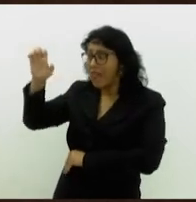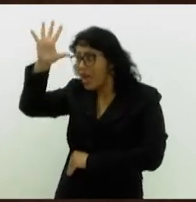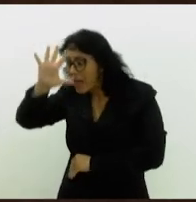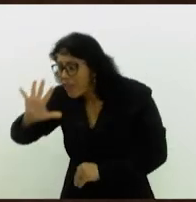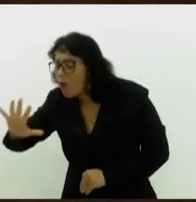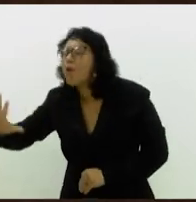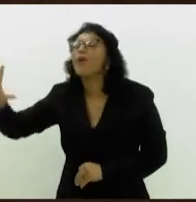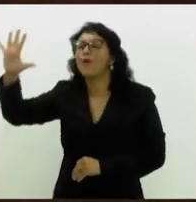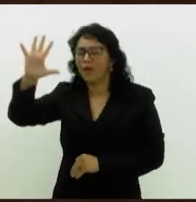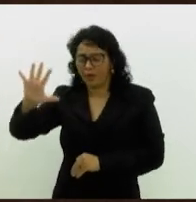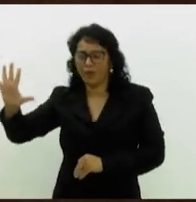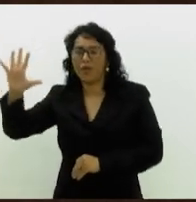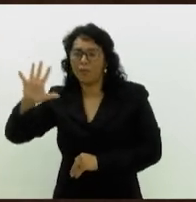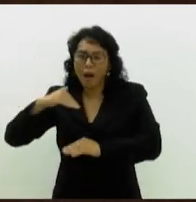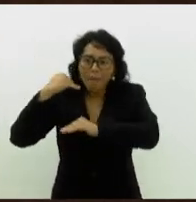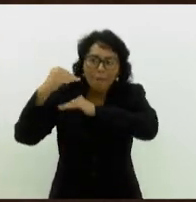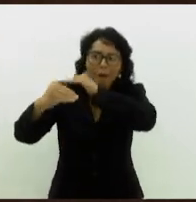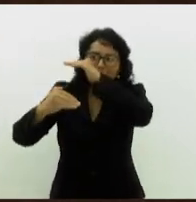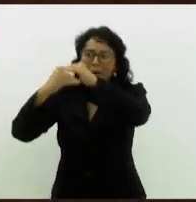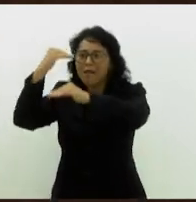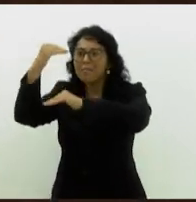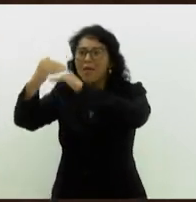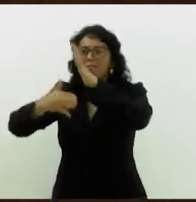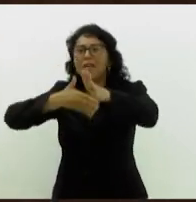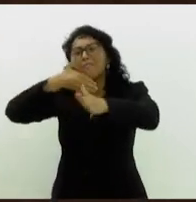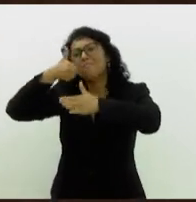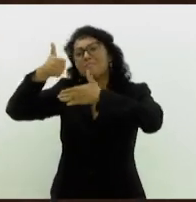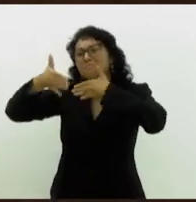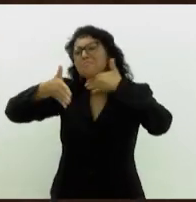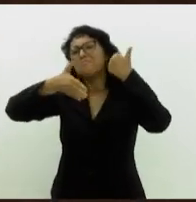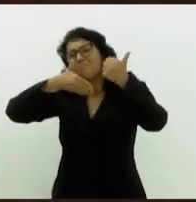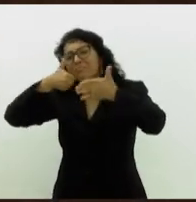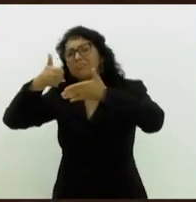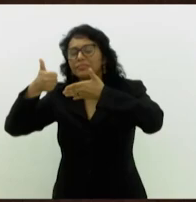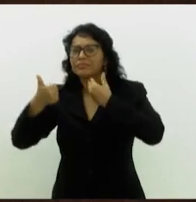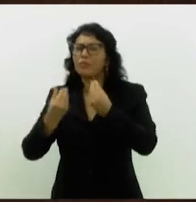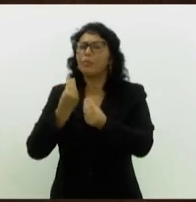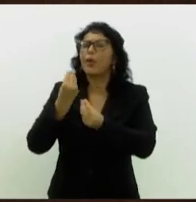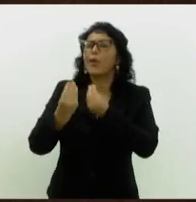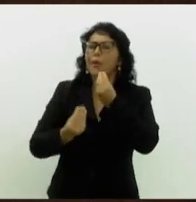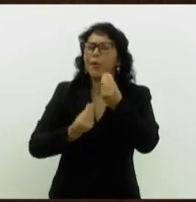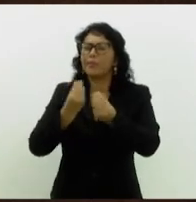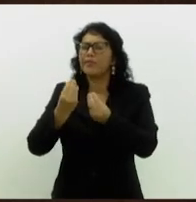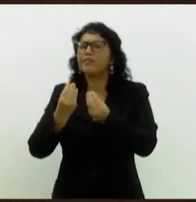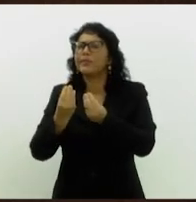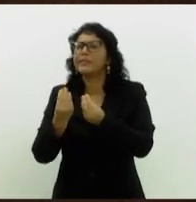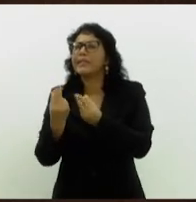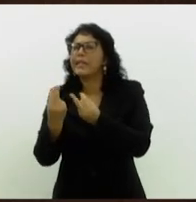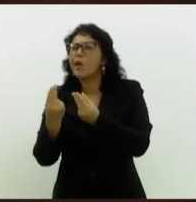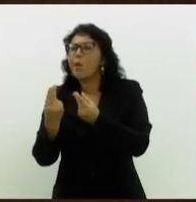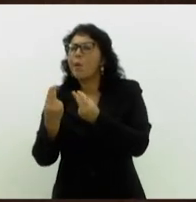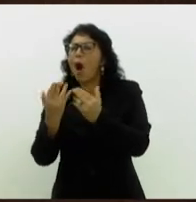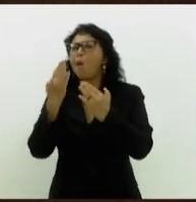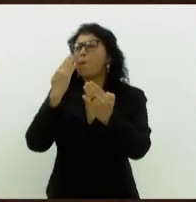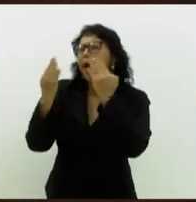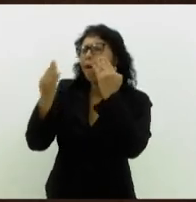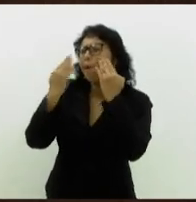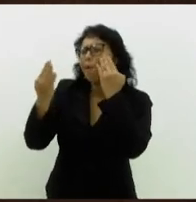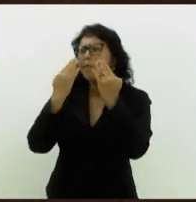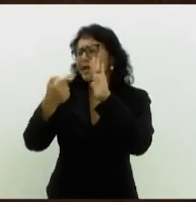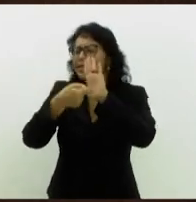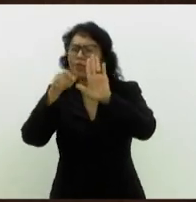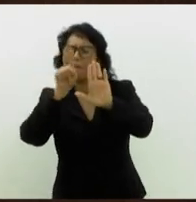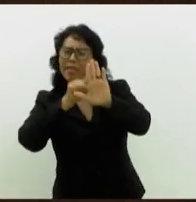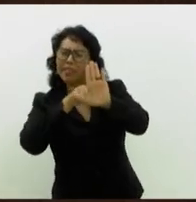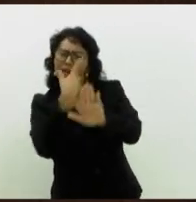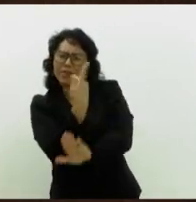foi depois aperfeiçoada então e é como se fosse uma vacina não diz